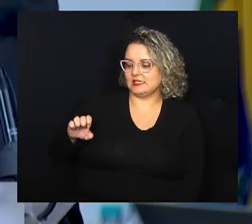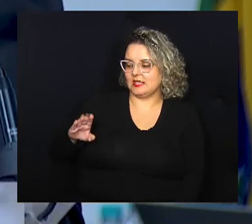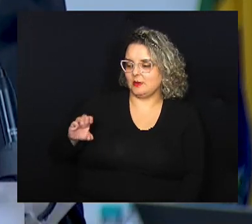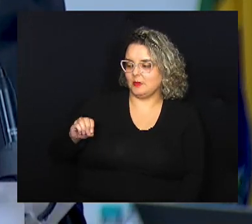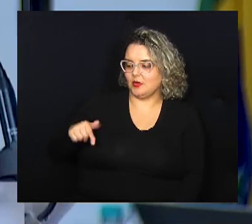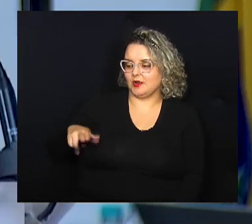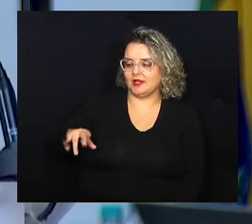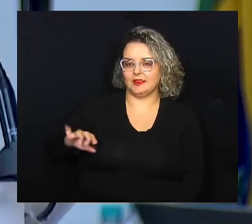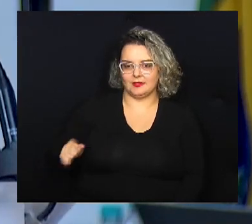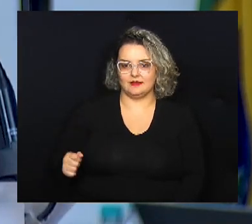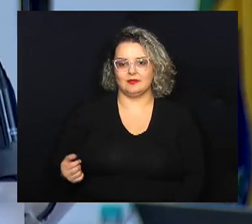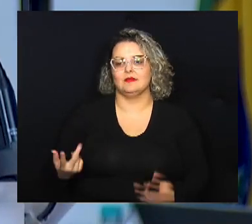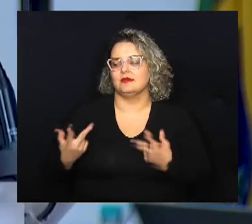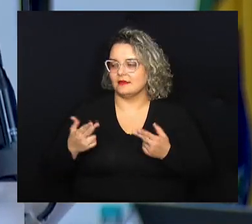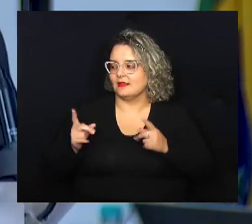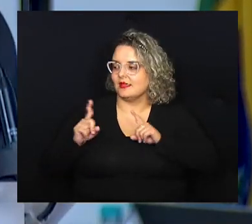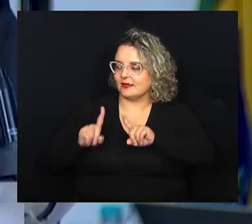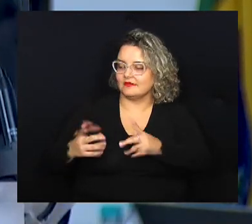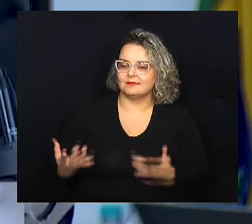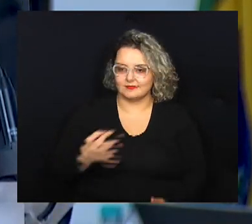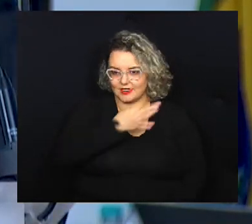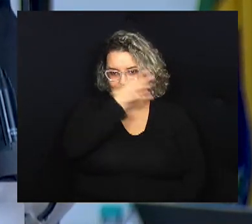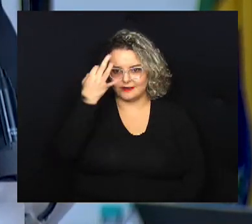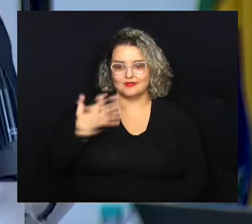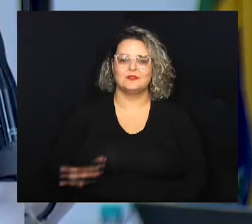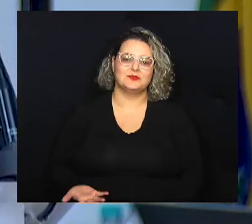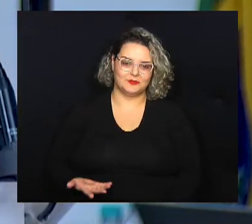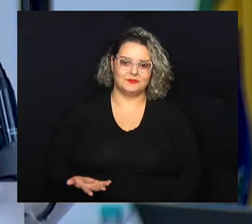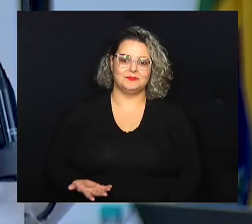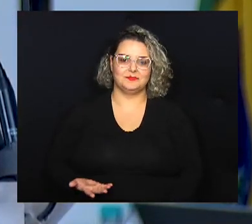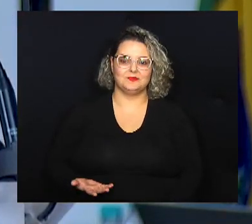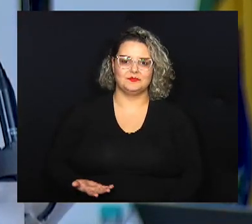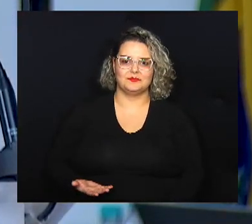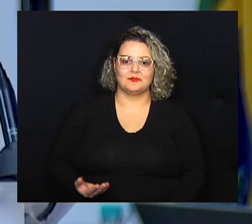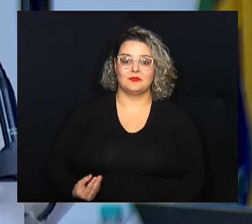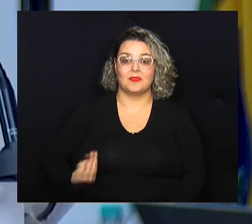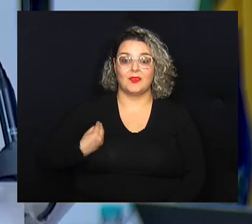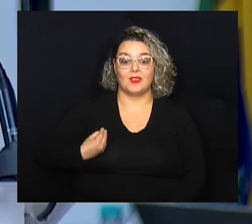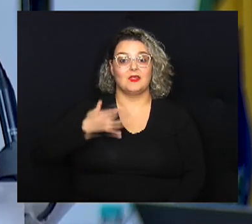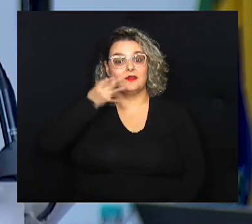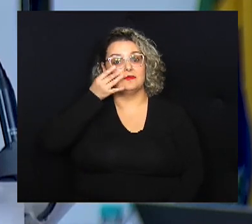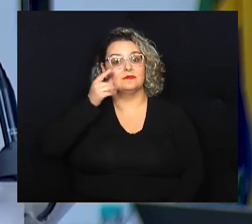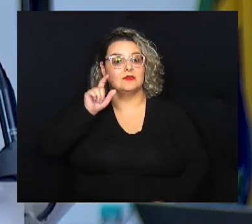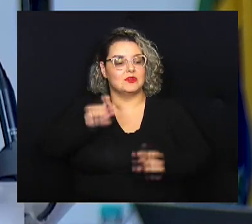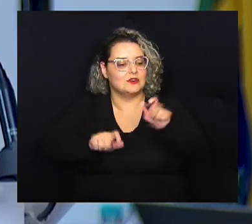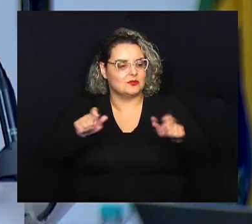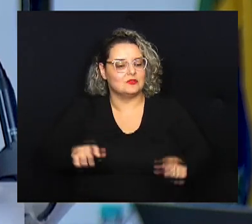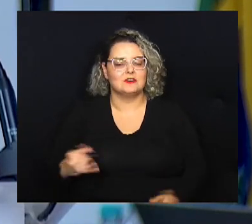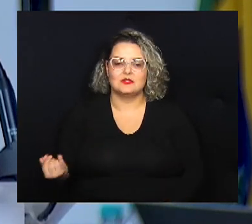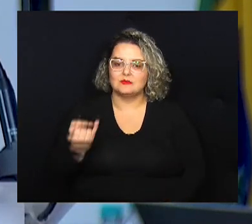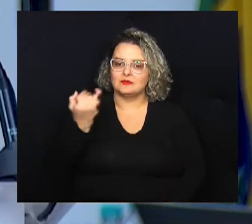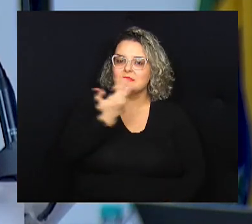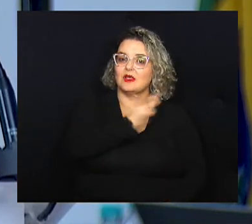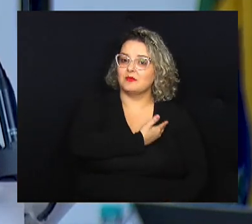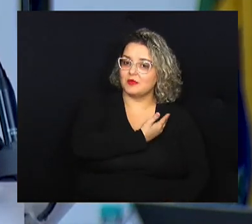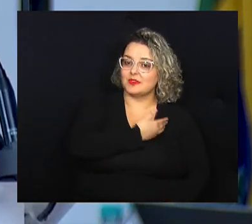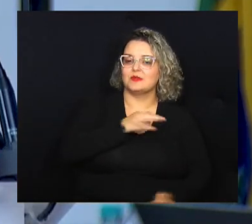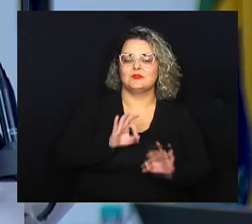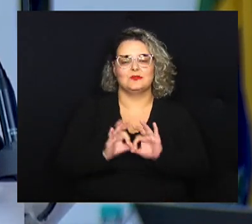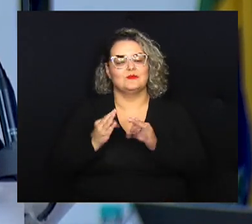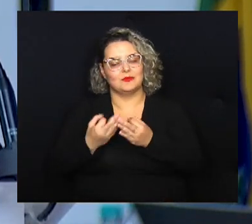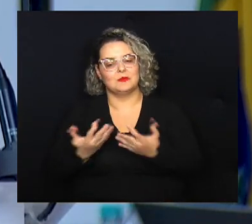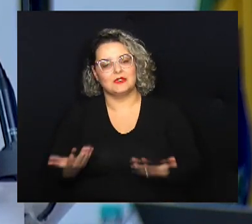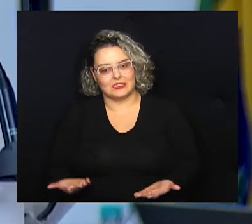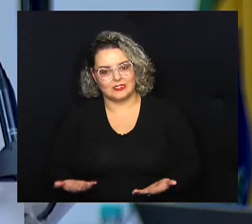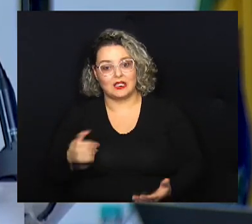mesma sorte. Como é agradável ter a presença de público tão seleto, amigos e familiares. Há mais